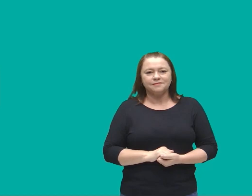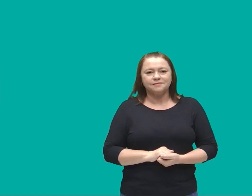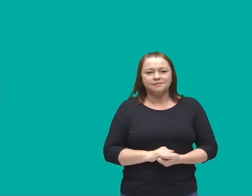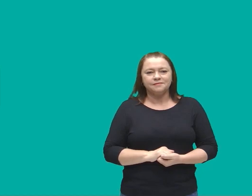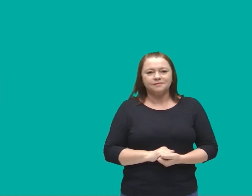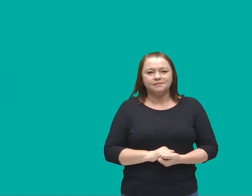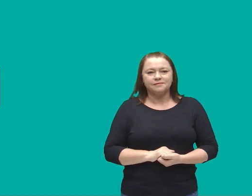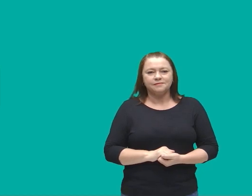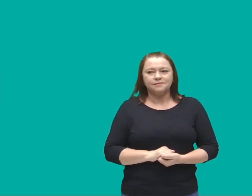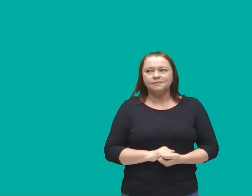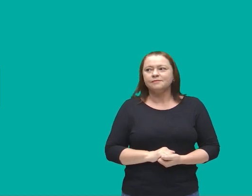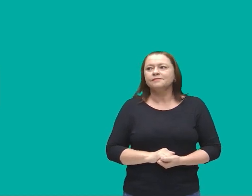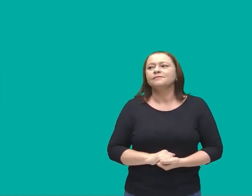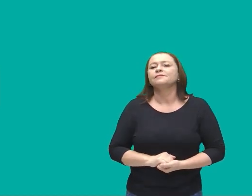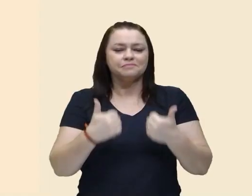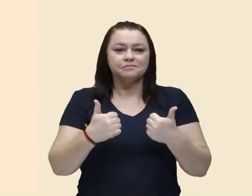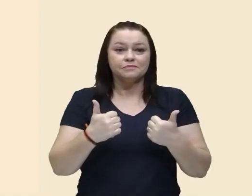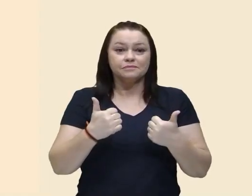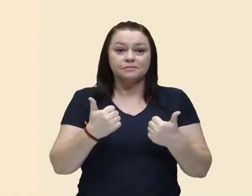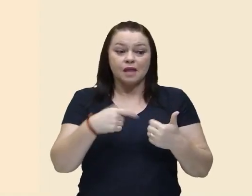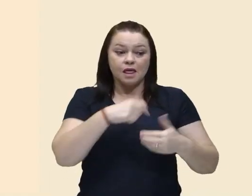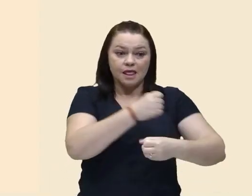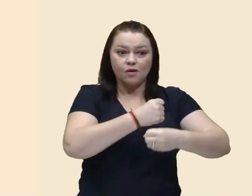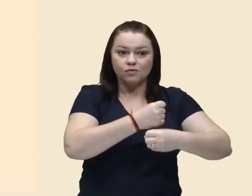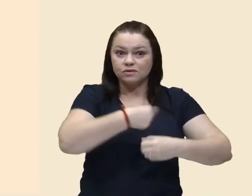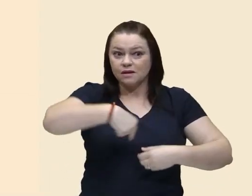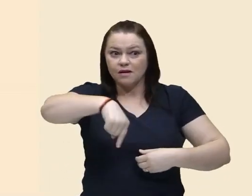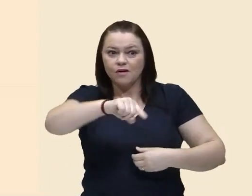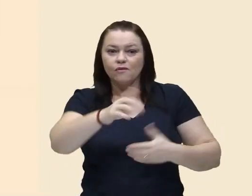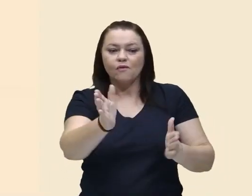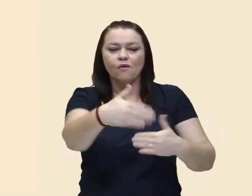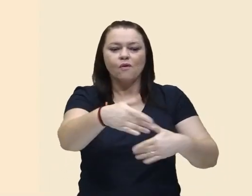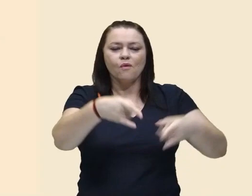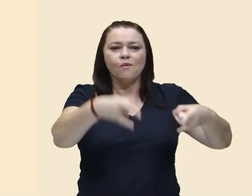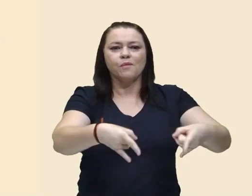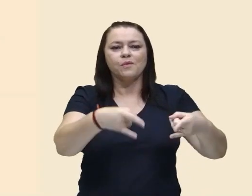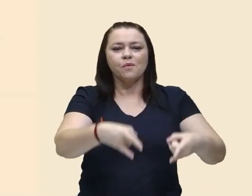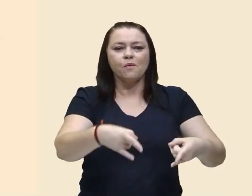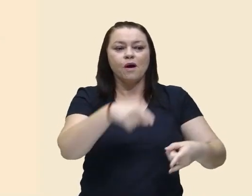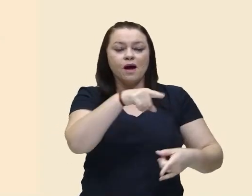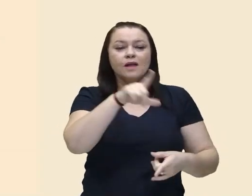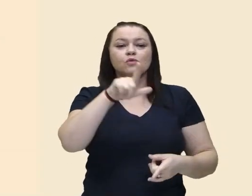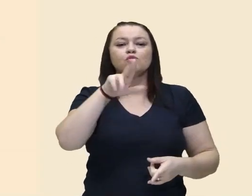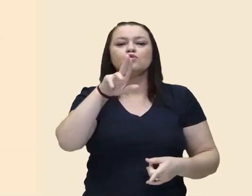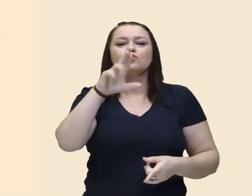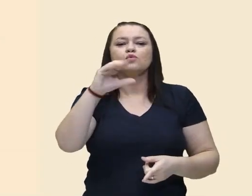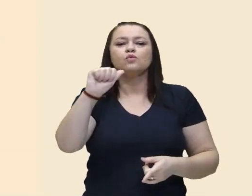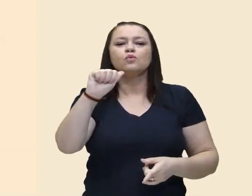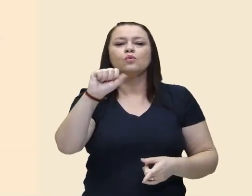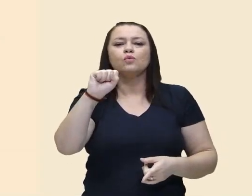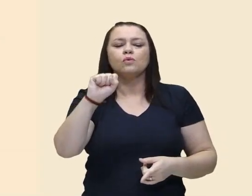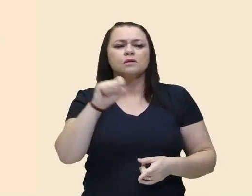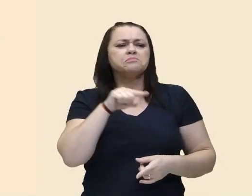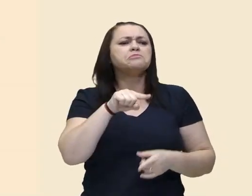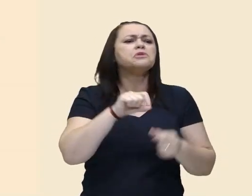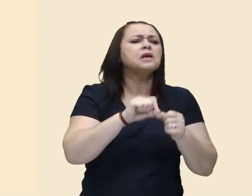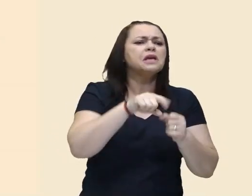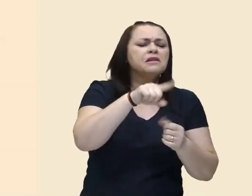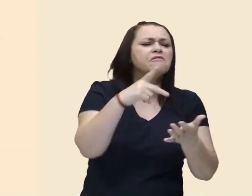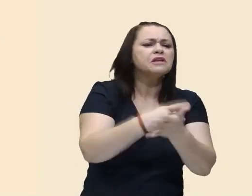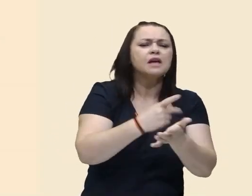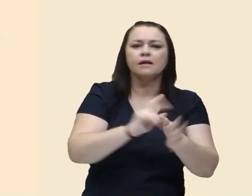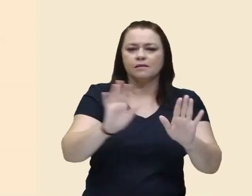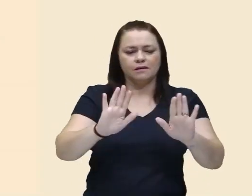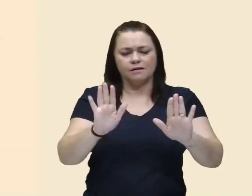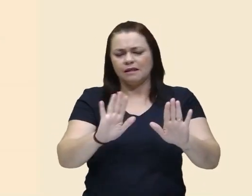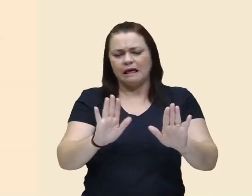Muito bem. Eu saí da cozinha e agora eu estou no quarto. No quarto de quem? No quarto do Lucas. Bom, mas o que o Lucas aprontou, professor? Bom, o Lucas até agora